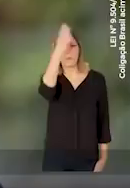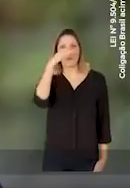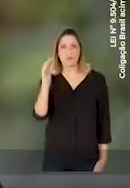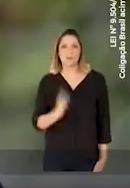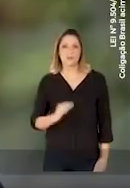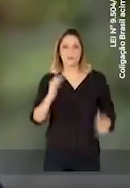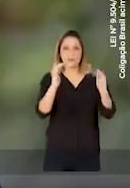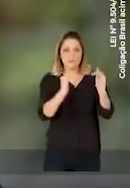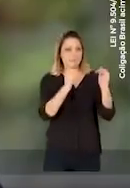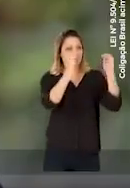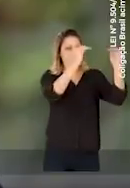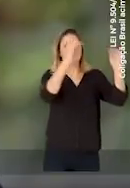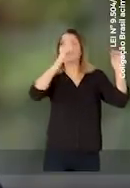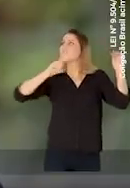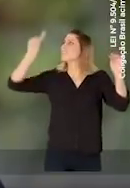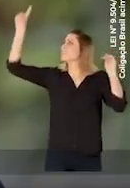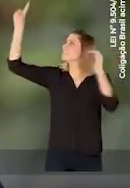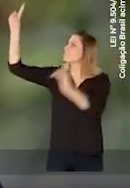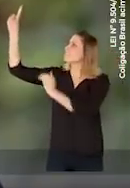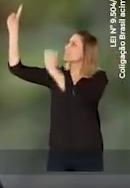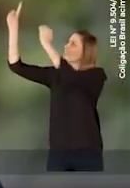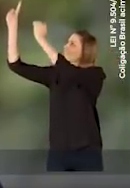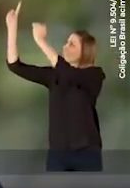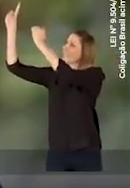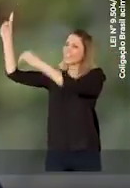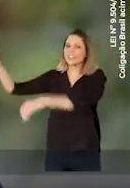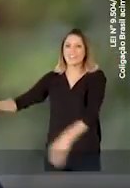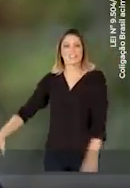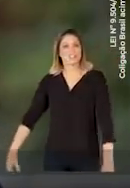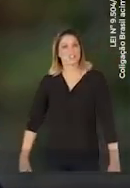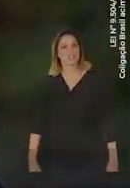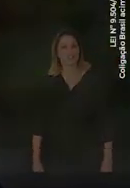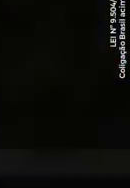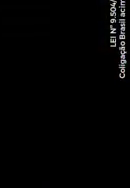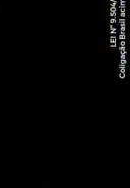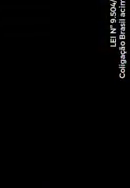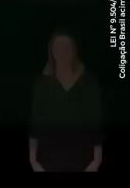uma vez. Brasil acima de tudo, Deus acima de todos.